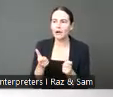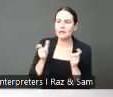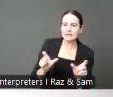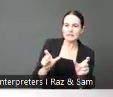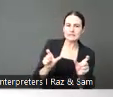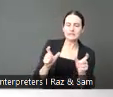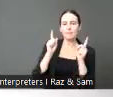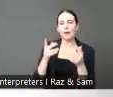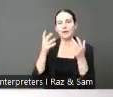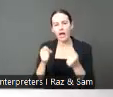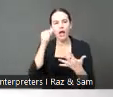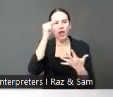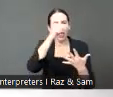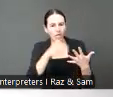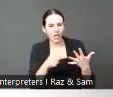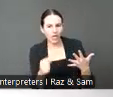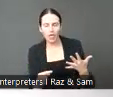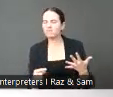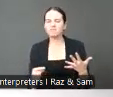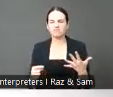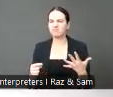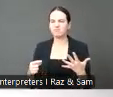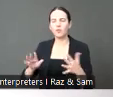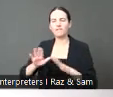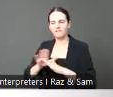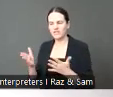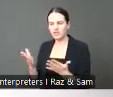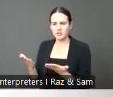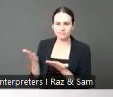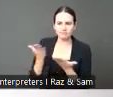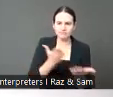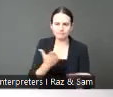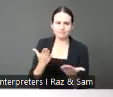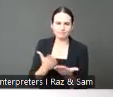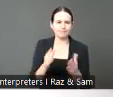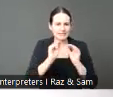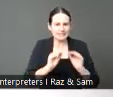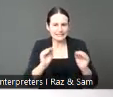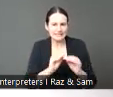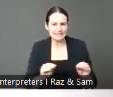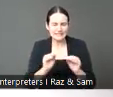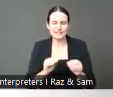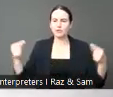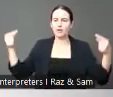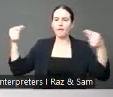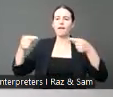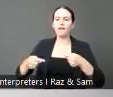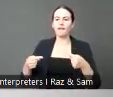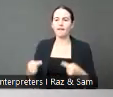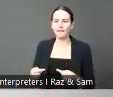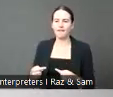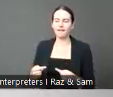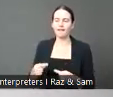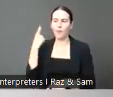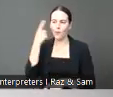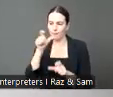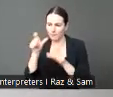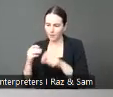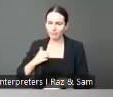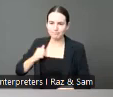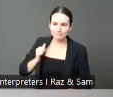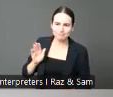respeitava realmente as capacidades. Agora estamos vinculando isso às capacidades através dos voluntários capacitados, que